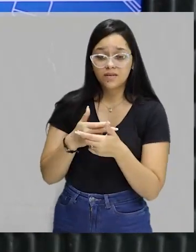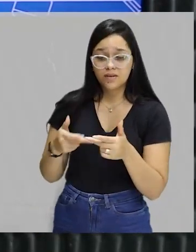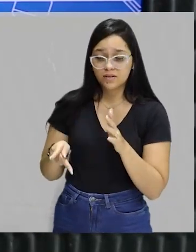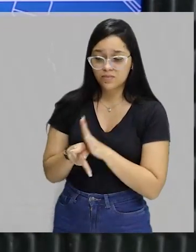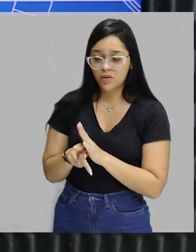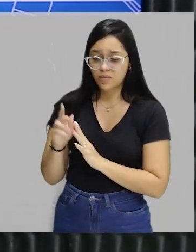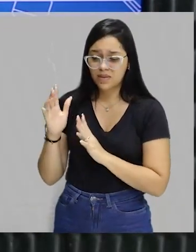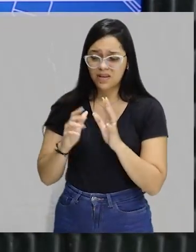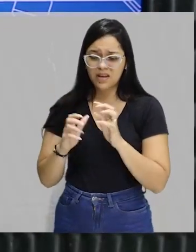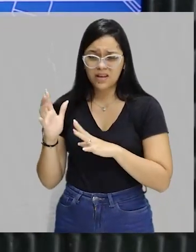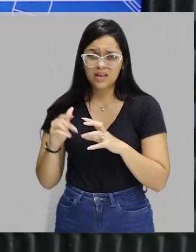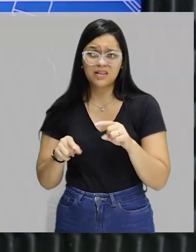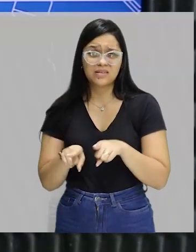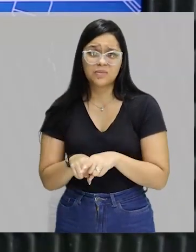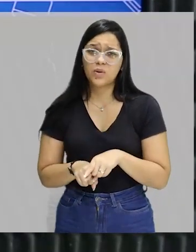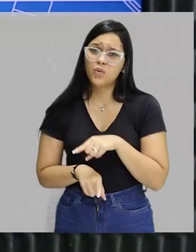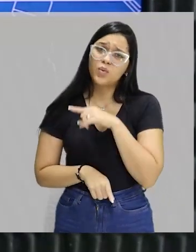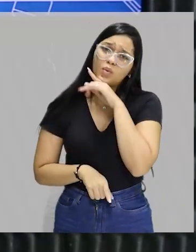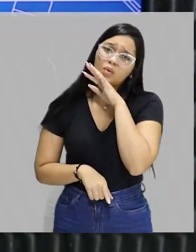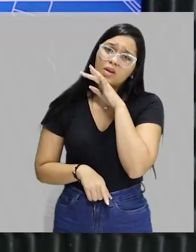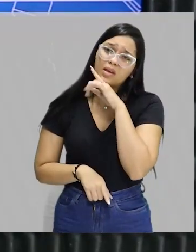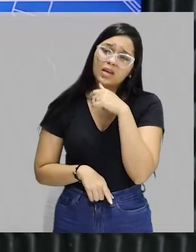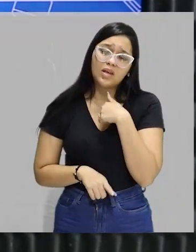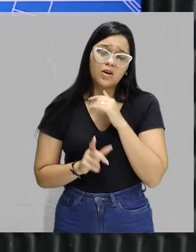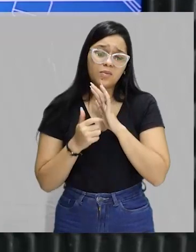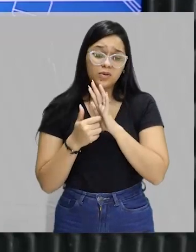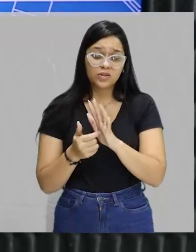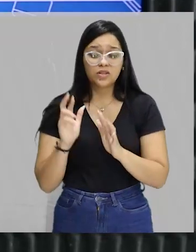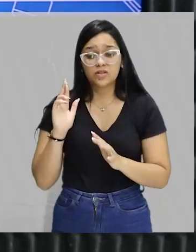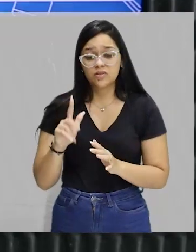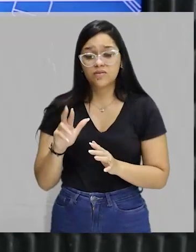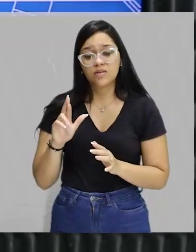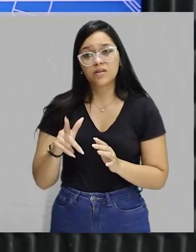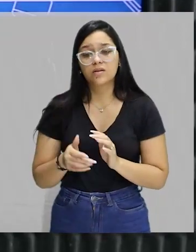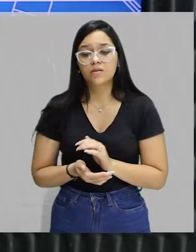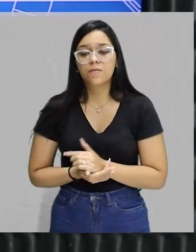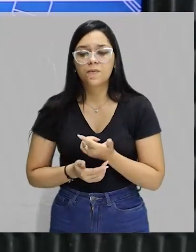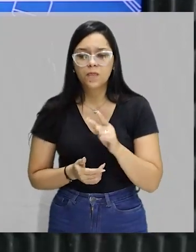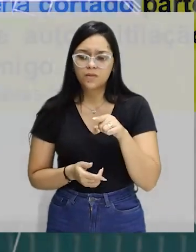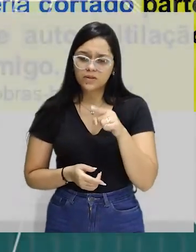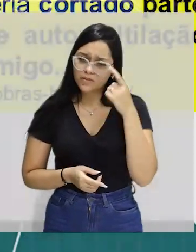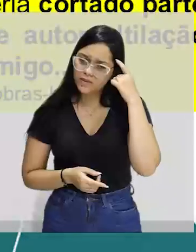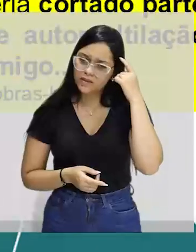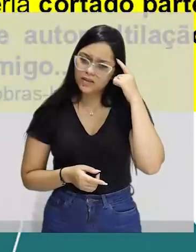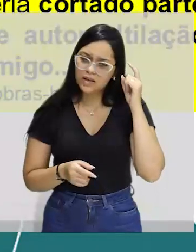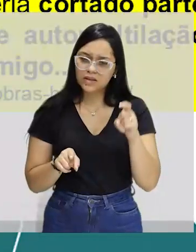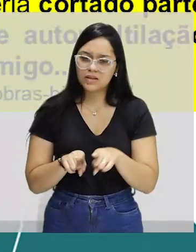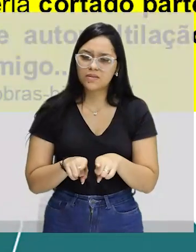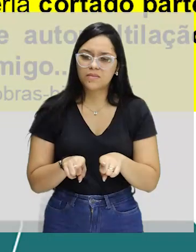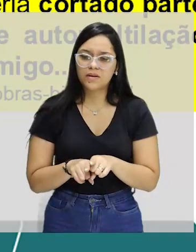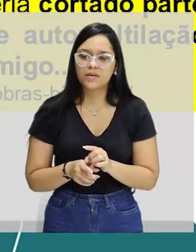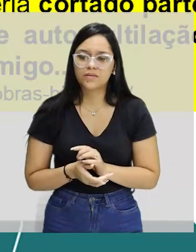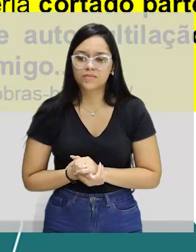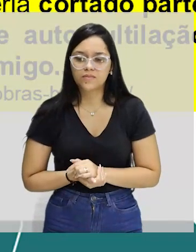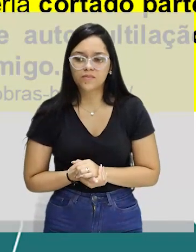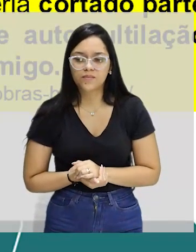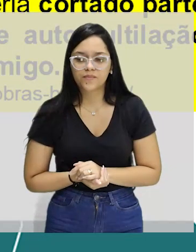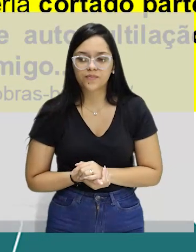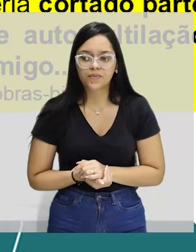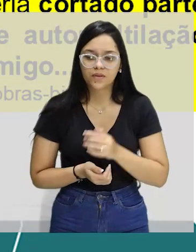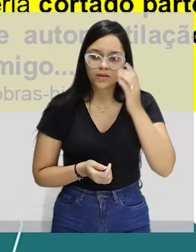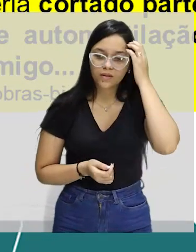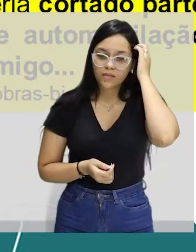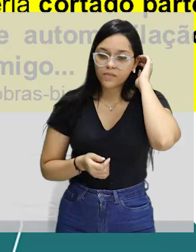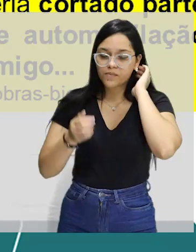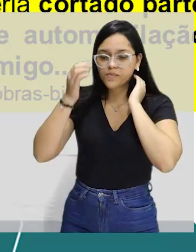da guerra vista da pior maneira. Eu só mostrei de uma maneira diferente. Vou mostrar um outro aqui para você ter uma noção. Eu volto aqui, não vou falar de Van